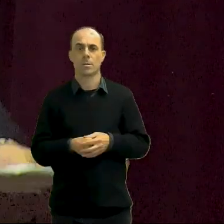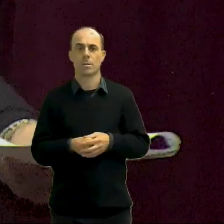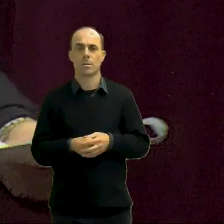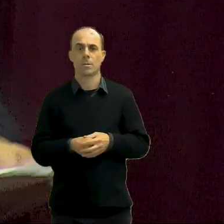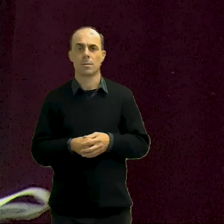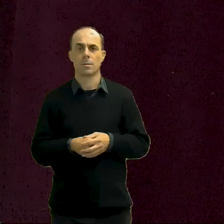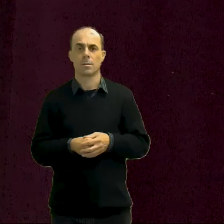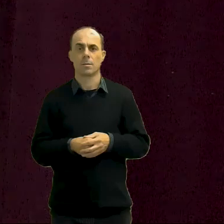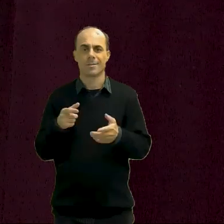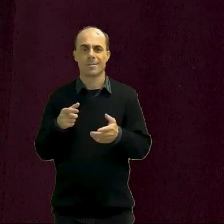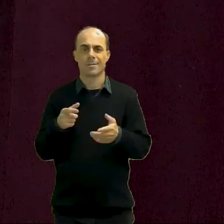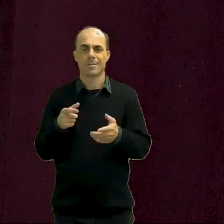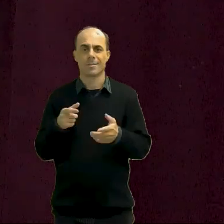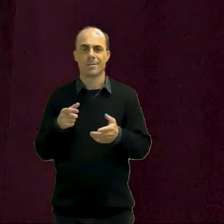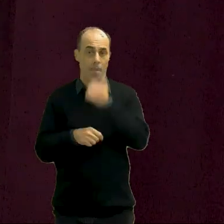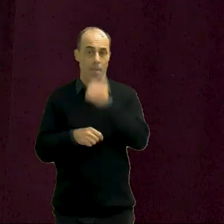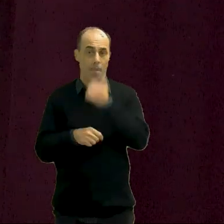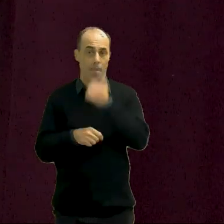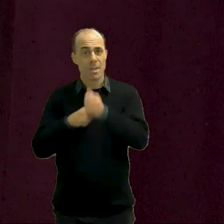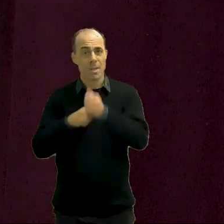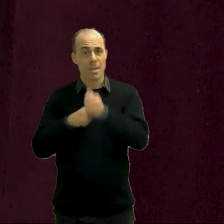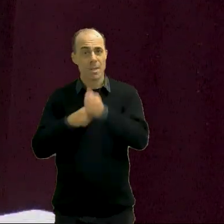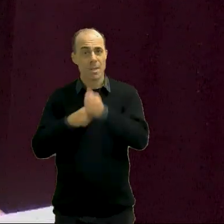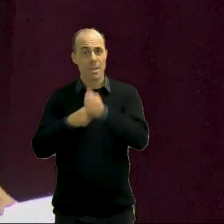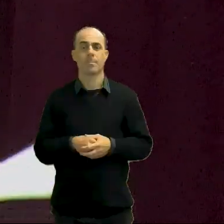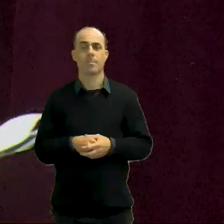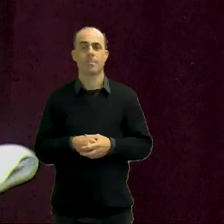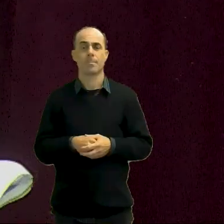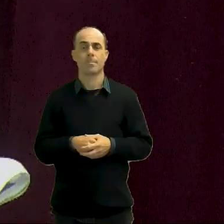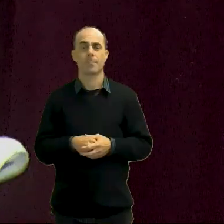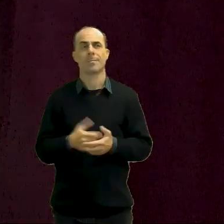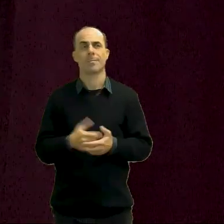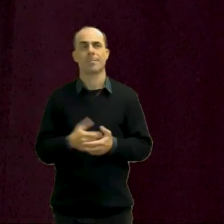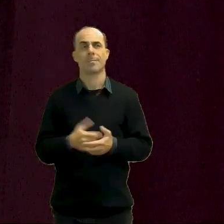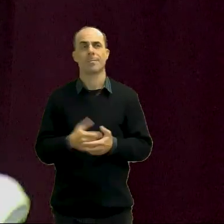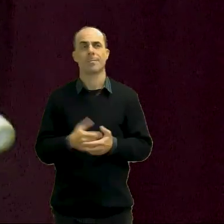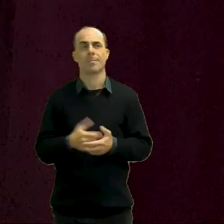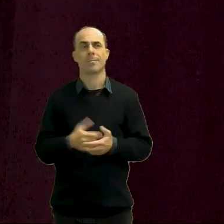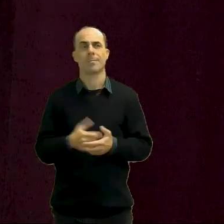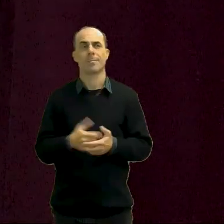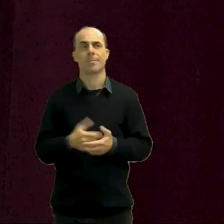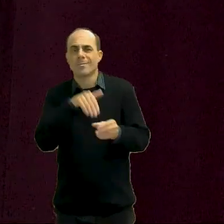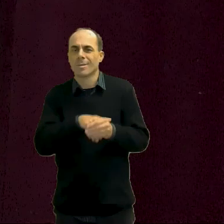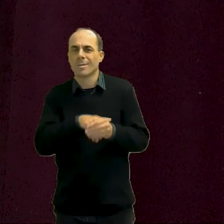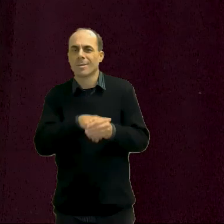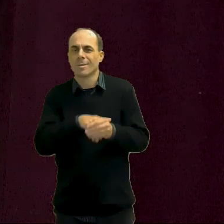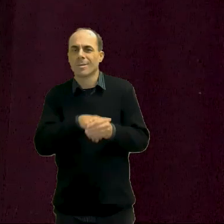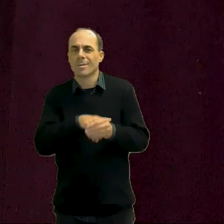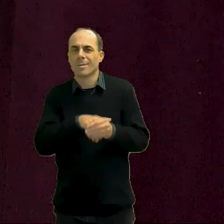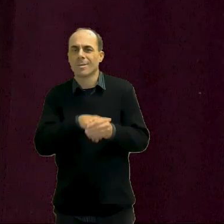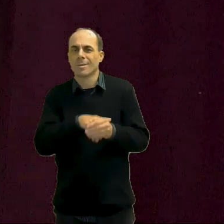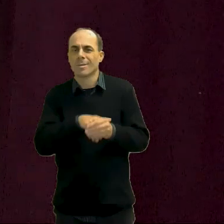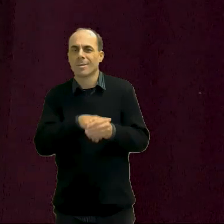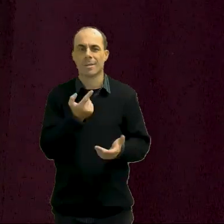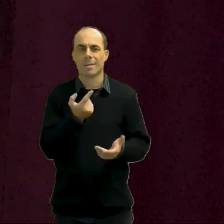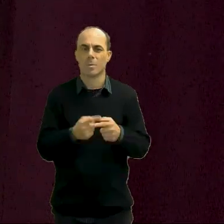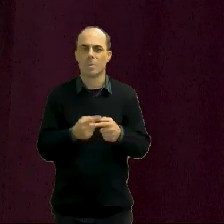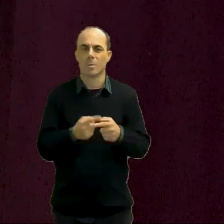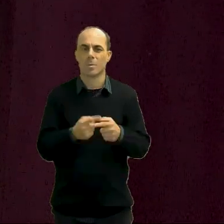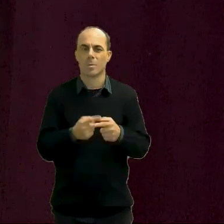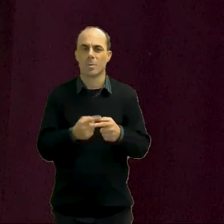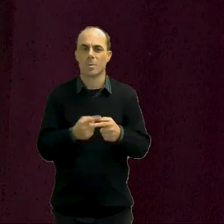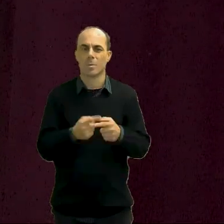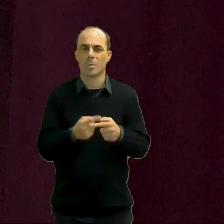prédio para pegar apenas a justificativa É uma pena que daí não a pessoa não conseguiu exercer a sua cidadania